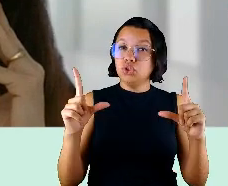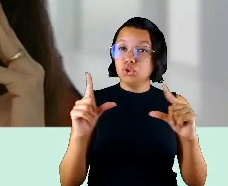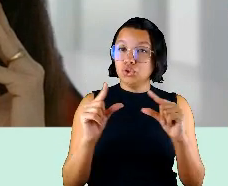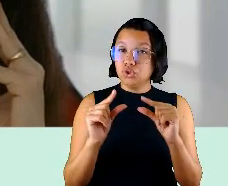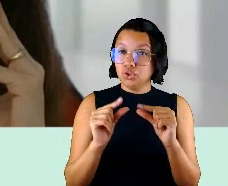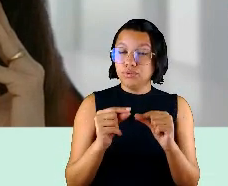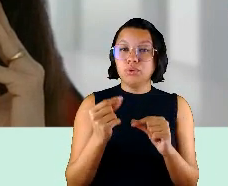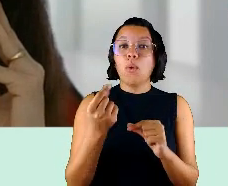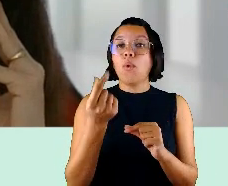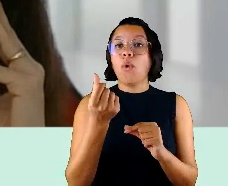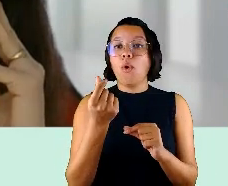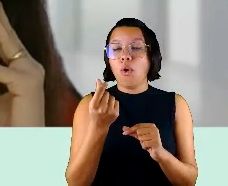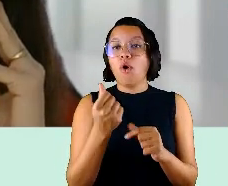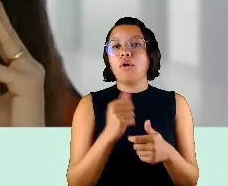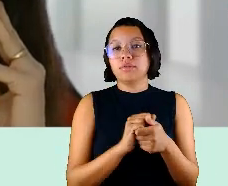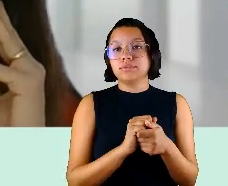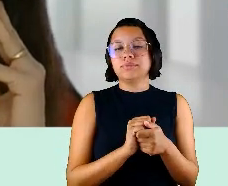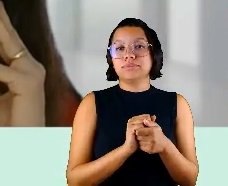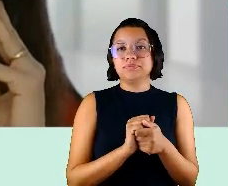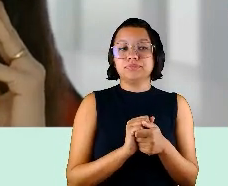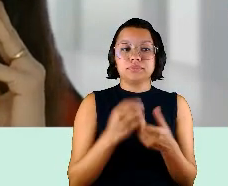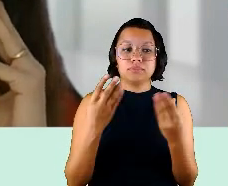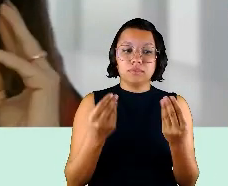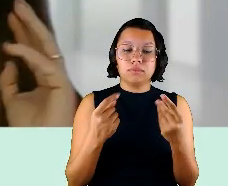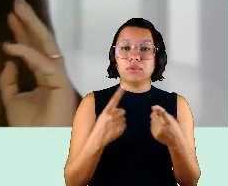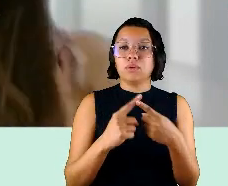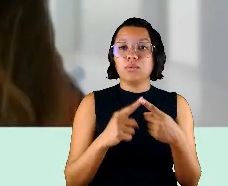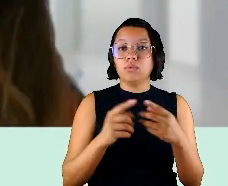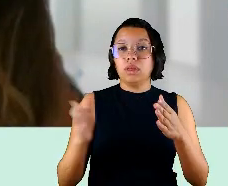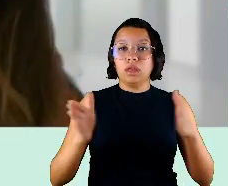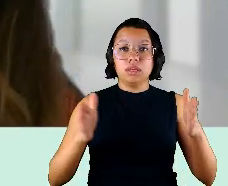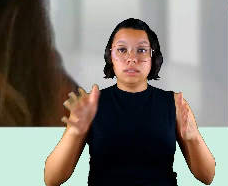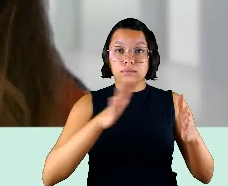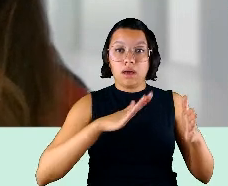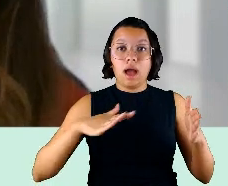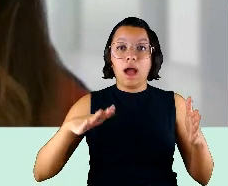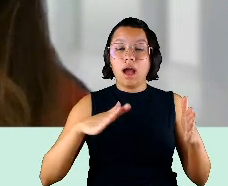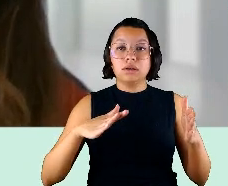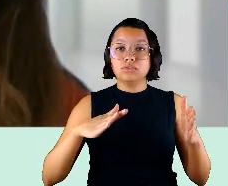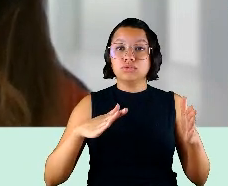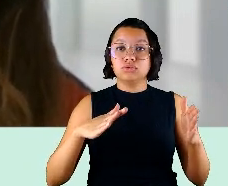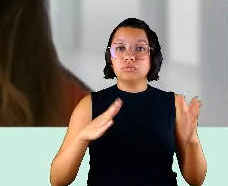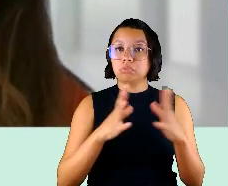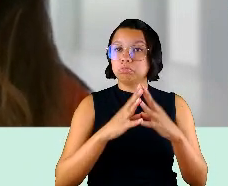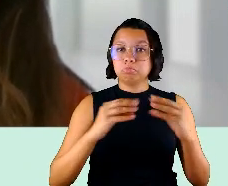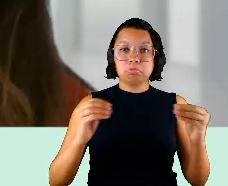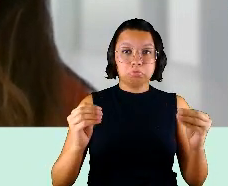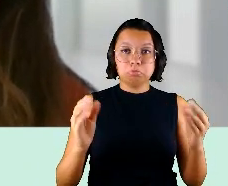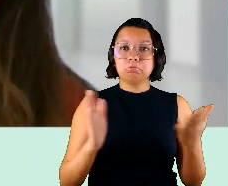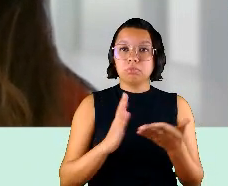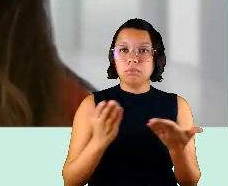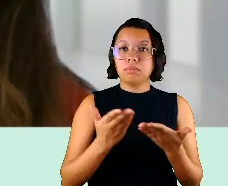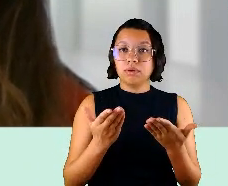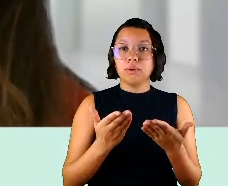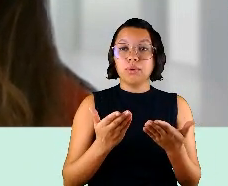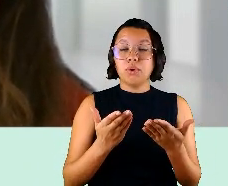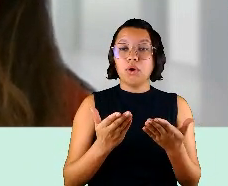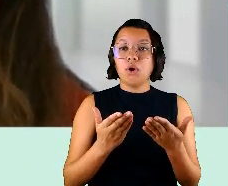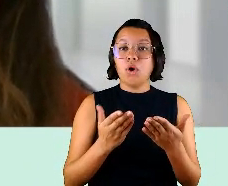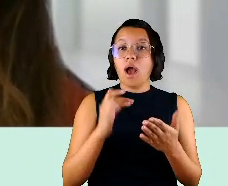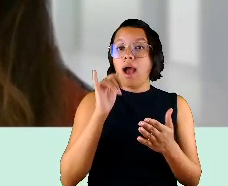custos, né? Muito, né? Porque espaços estão sendo desocupados, né? Economia de